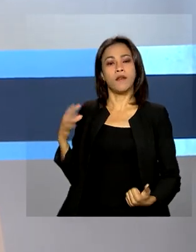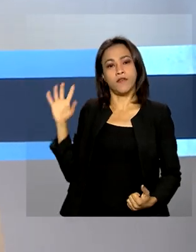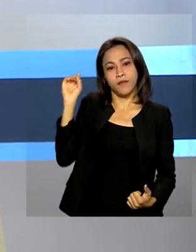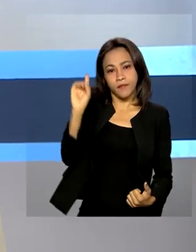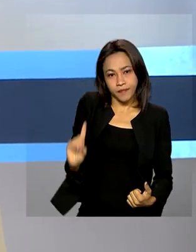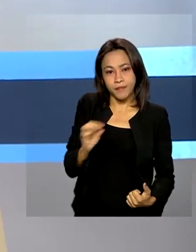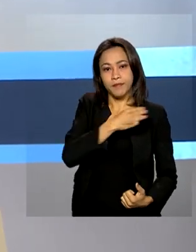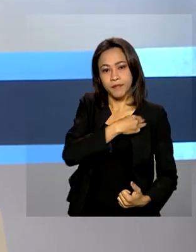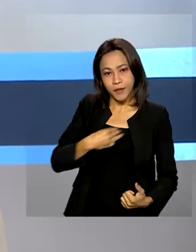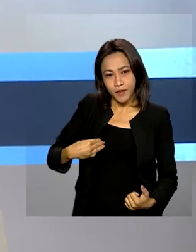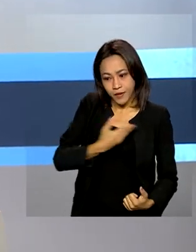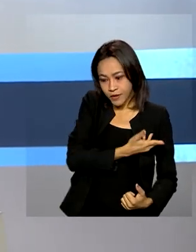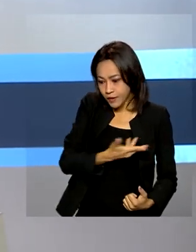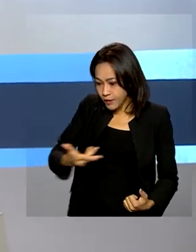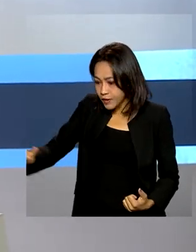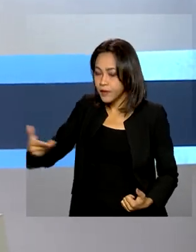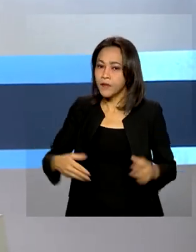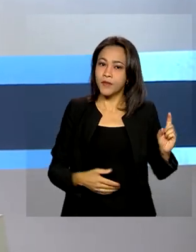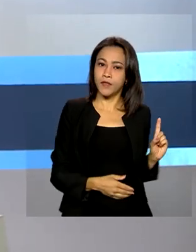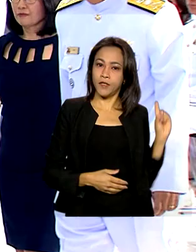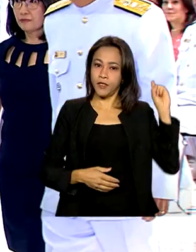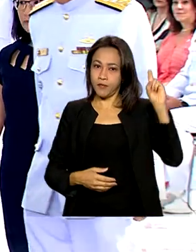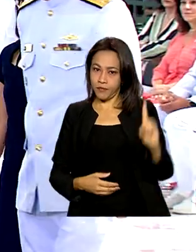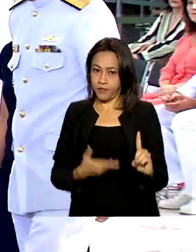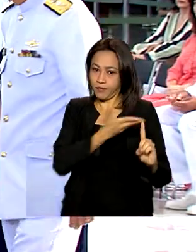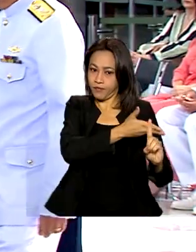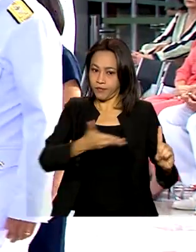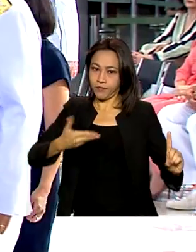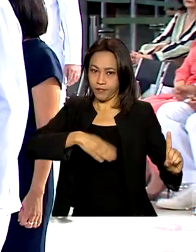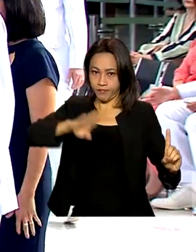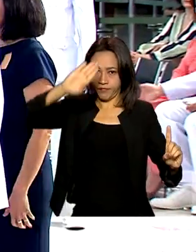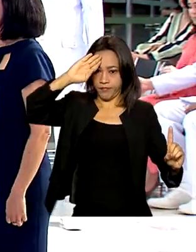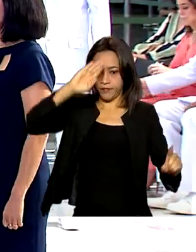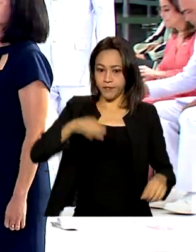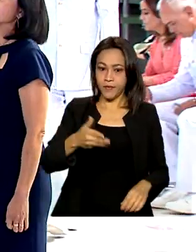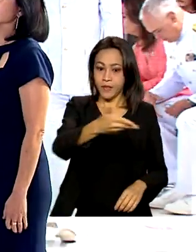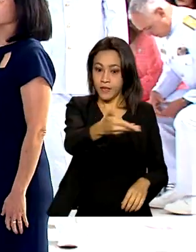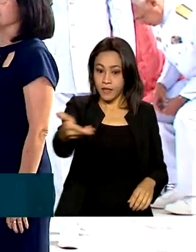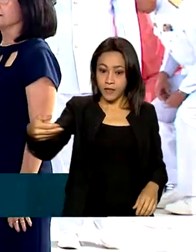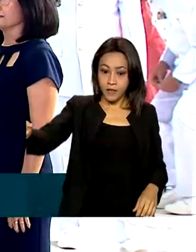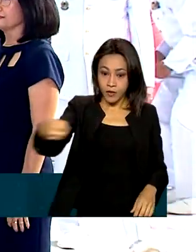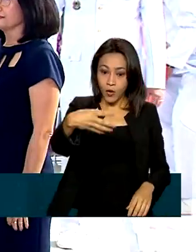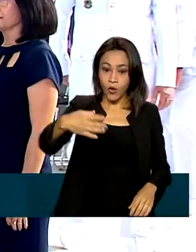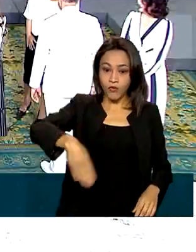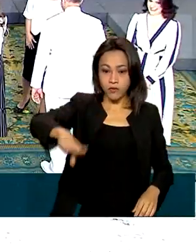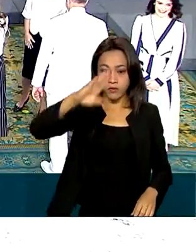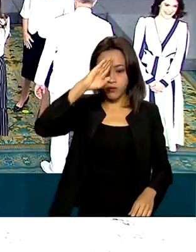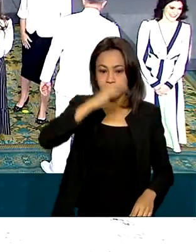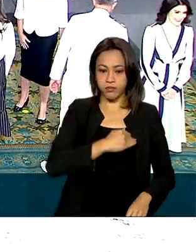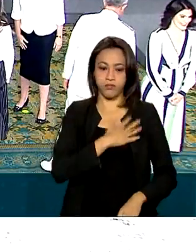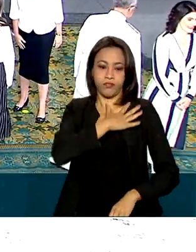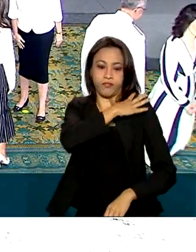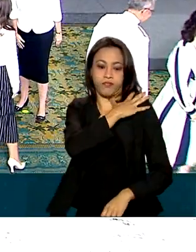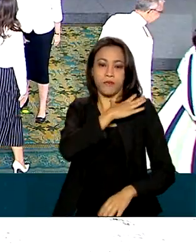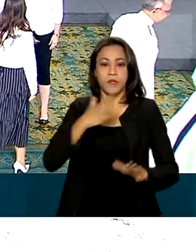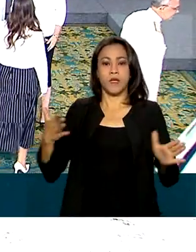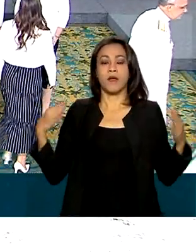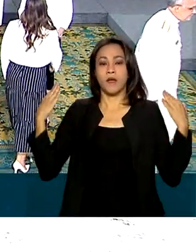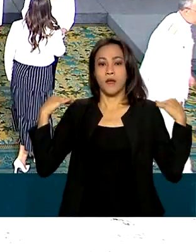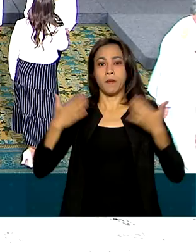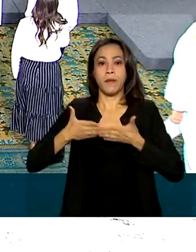ministros e comandantes das Forças Armadas. Os novos oficiais generais do Exército da Marinha e da Aeronáutica